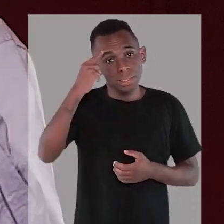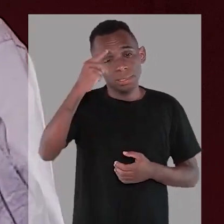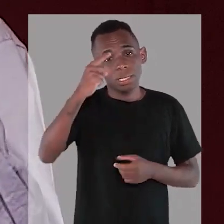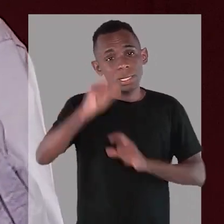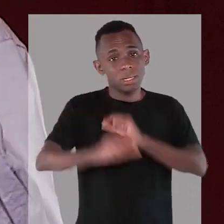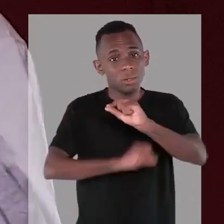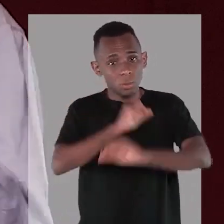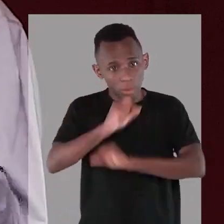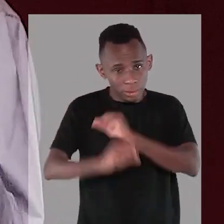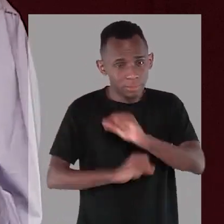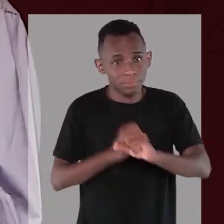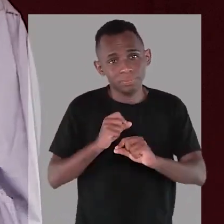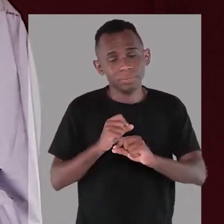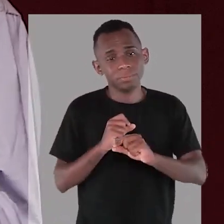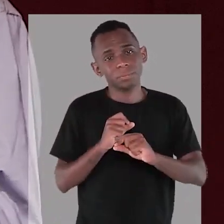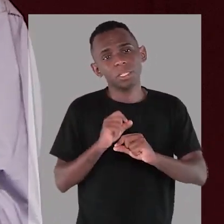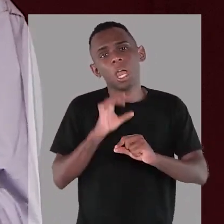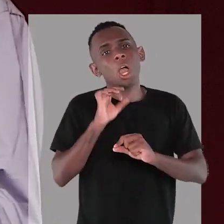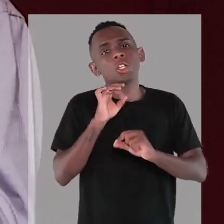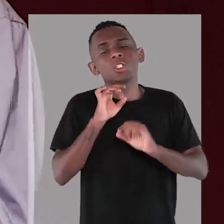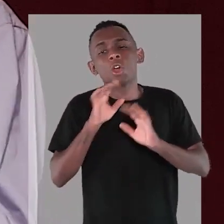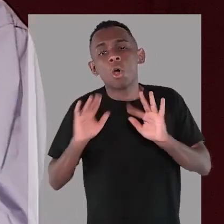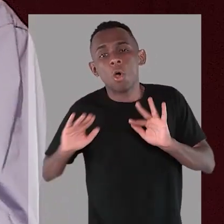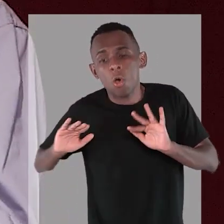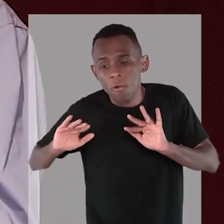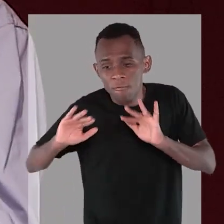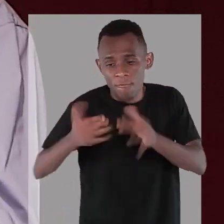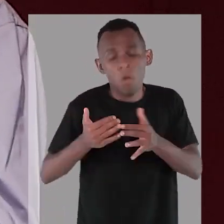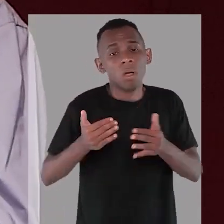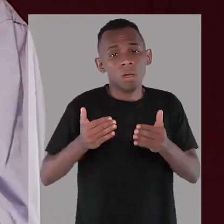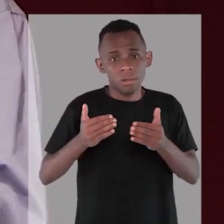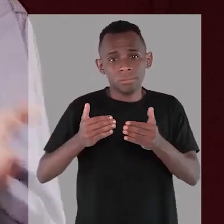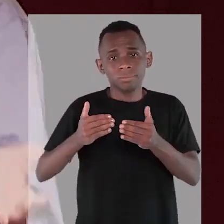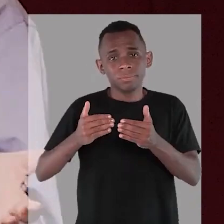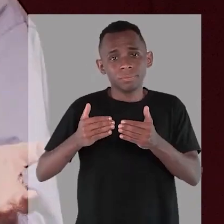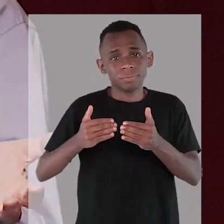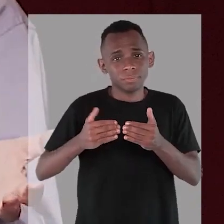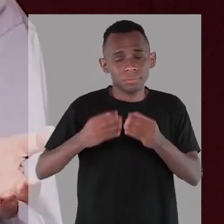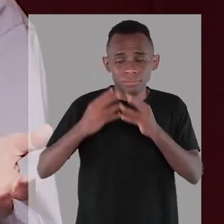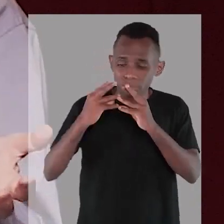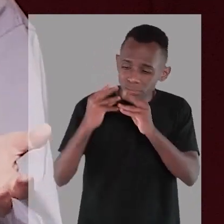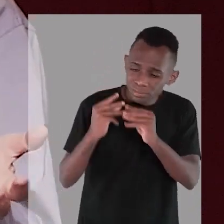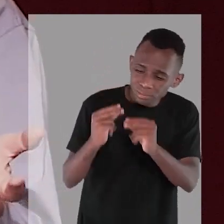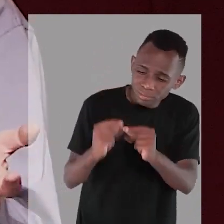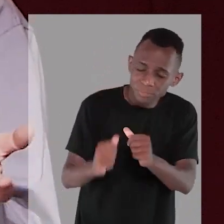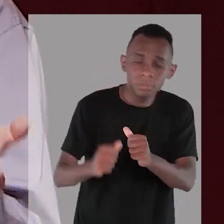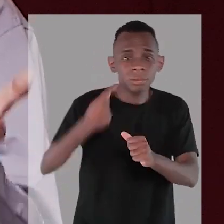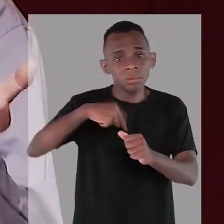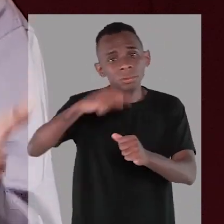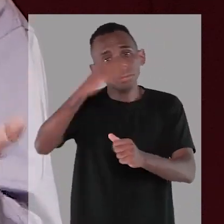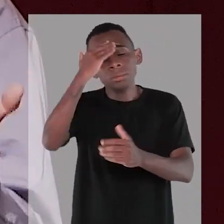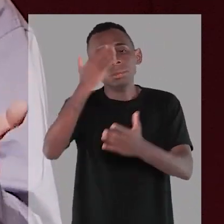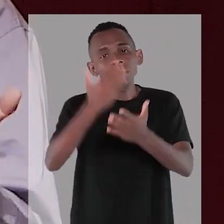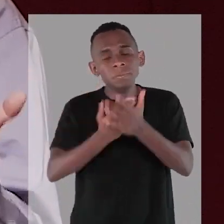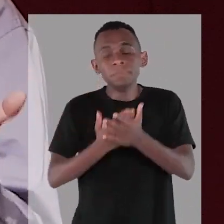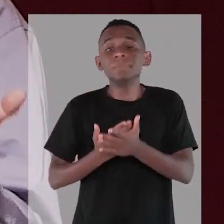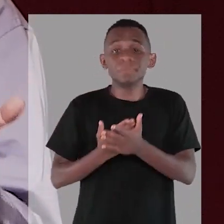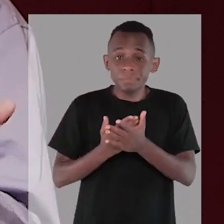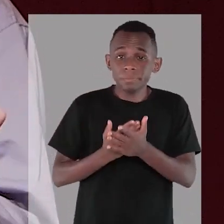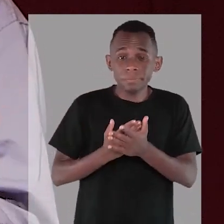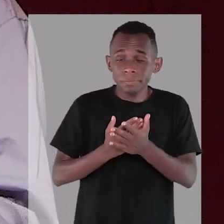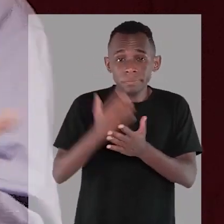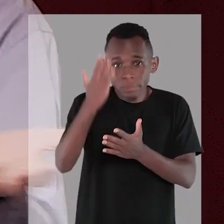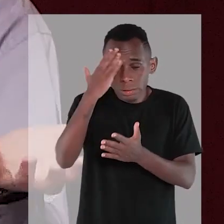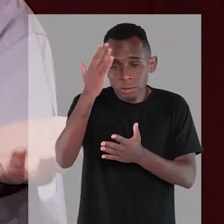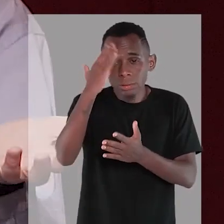que apenas foca a destruição, nós também reconhecemos, e nós reconhecemos a dificuldade de pensar